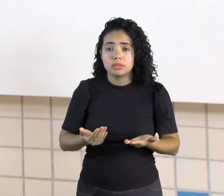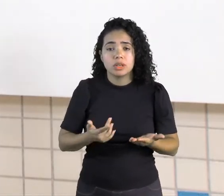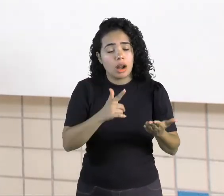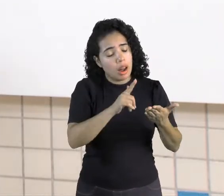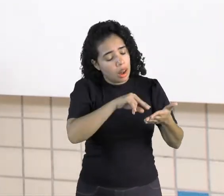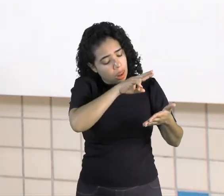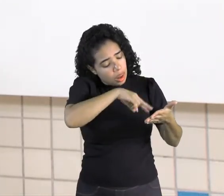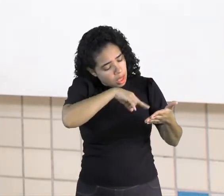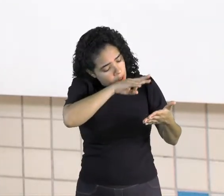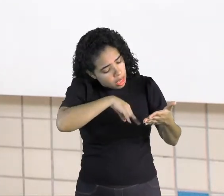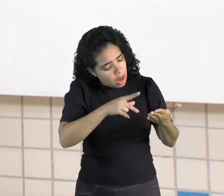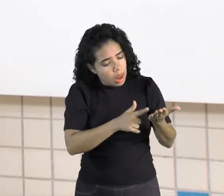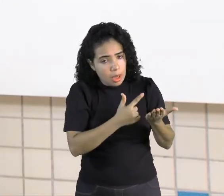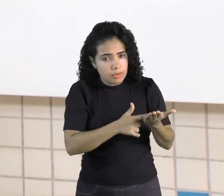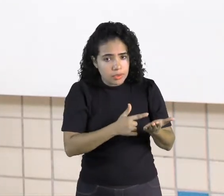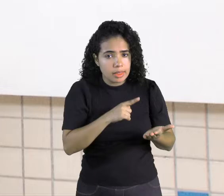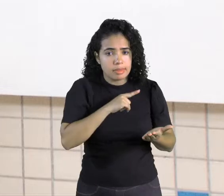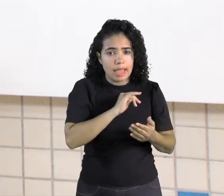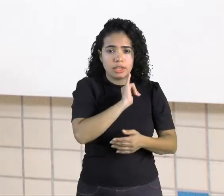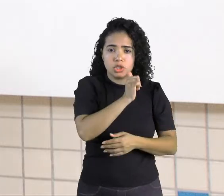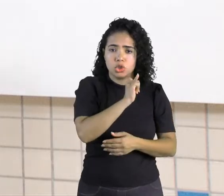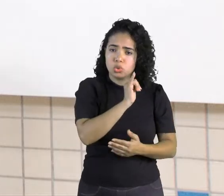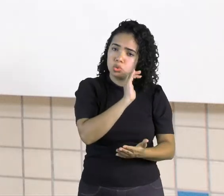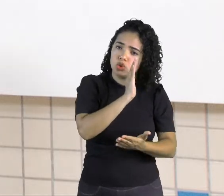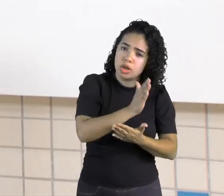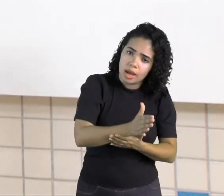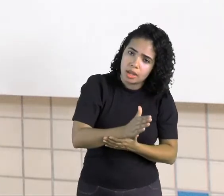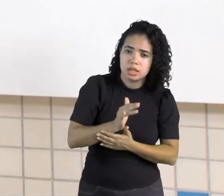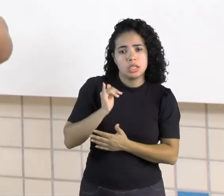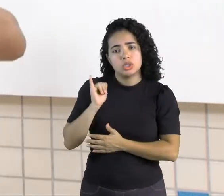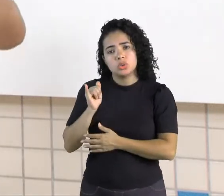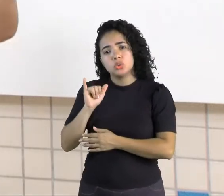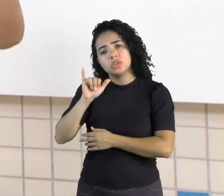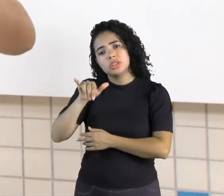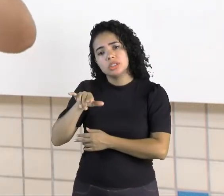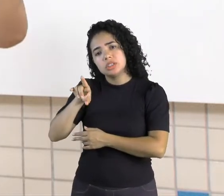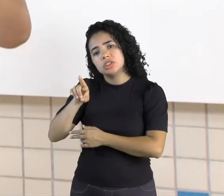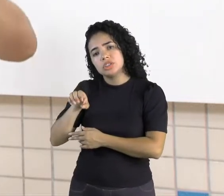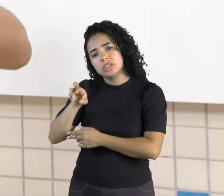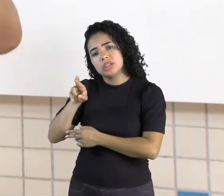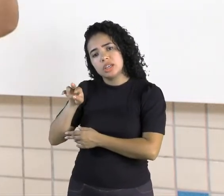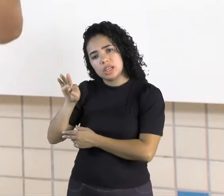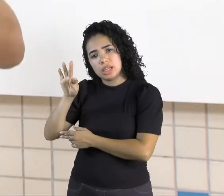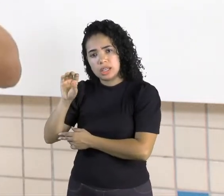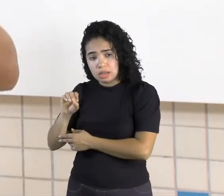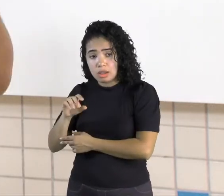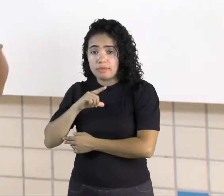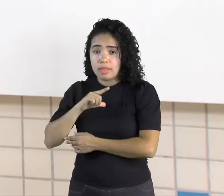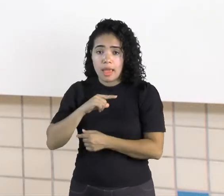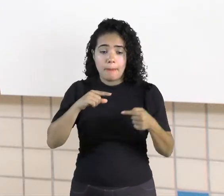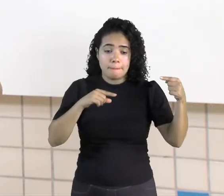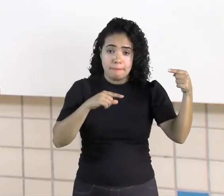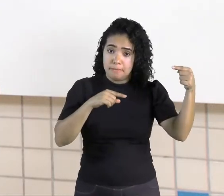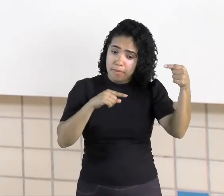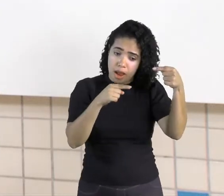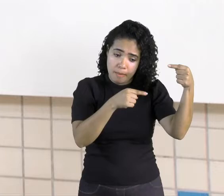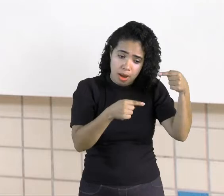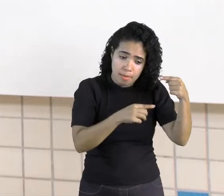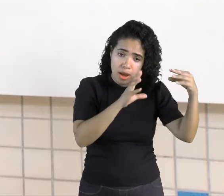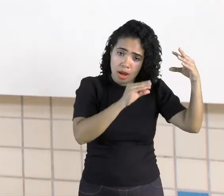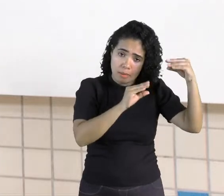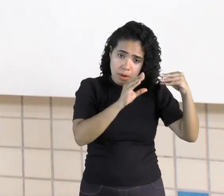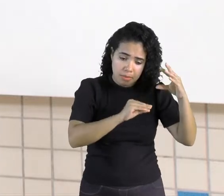deles tem o discurso direto, ou seja, que tem a fala dos personagens uns com os